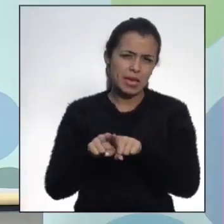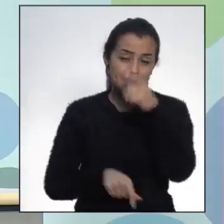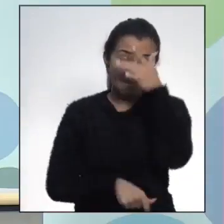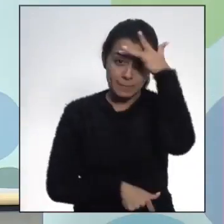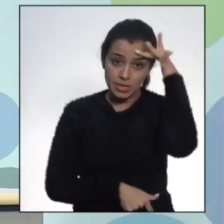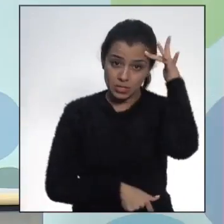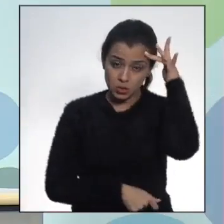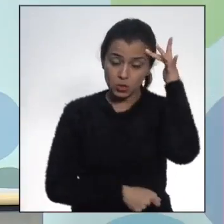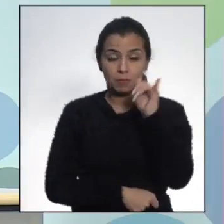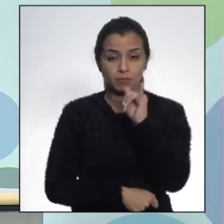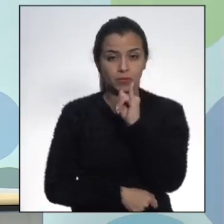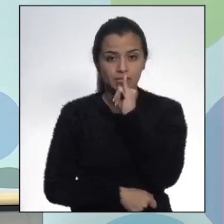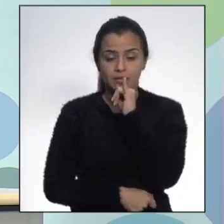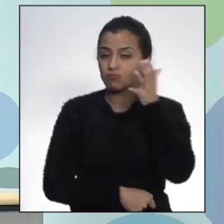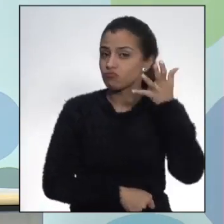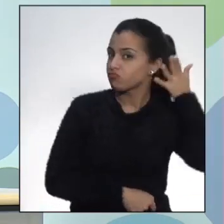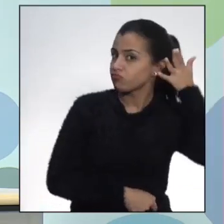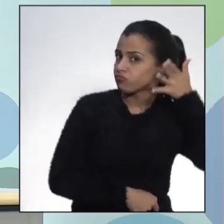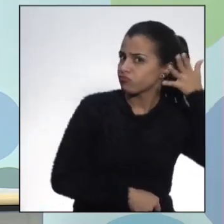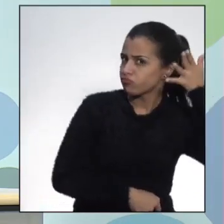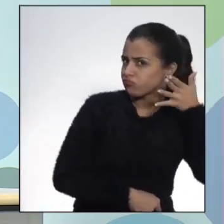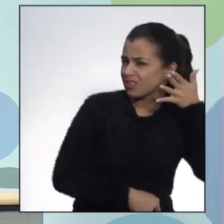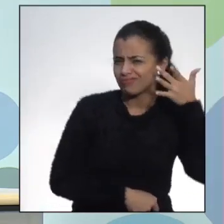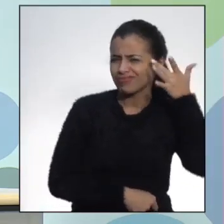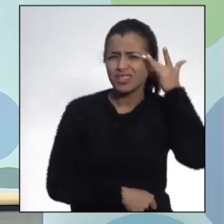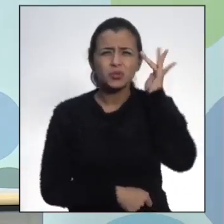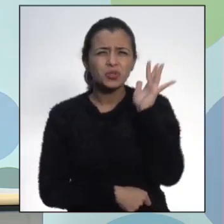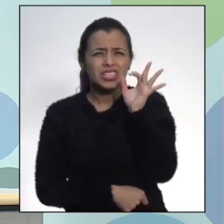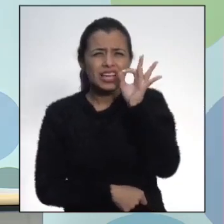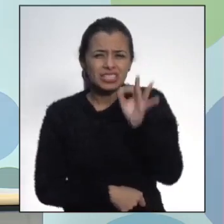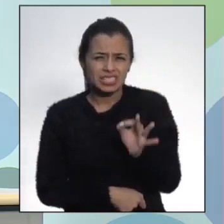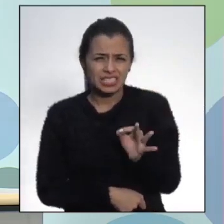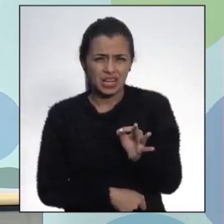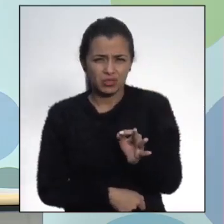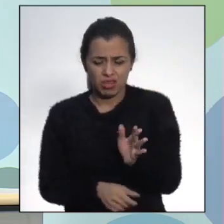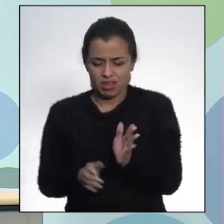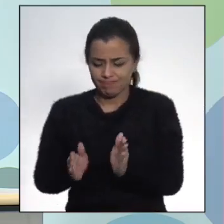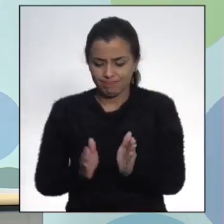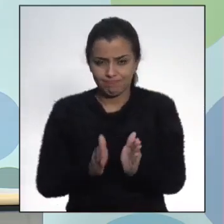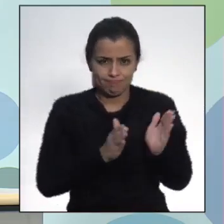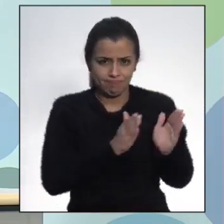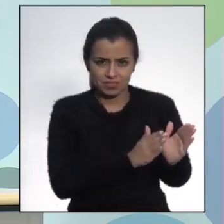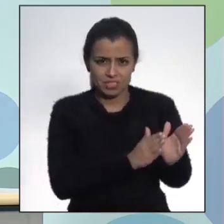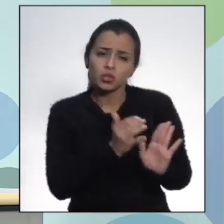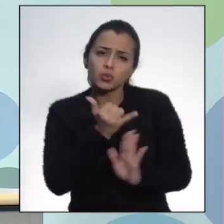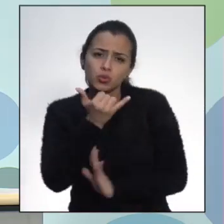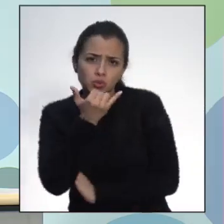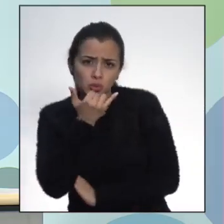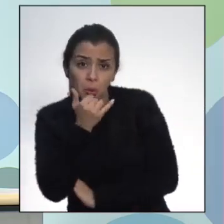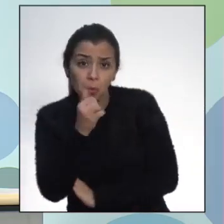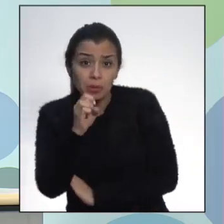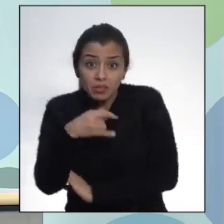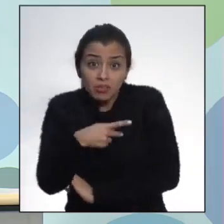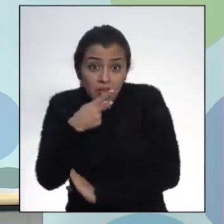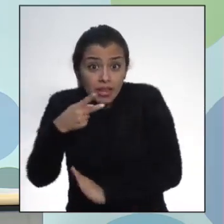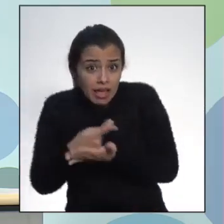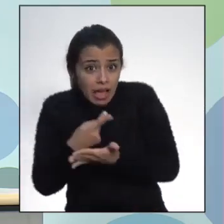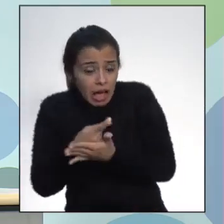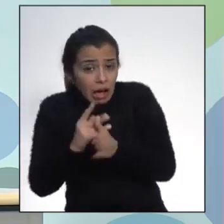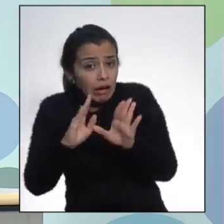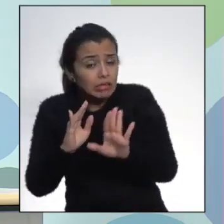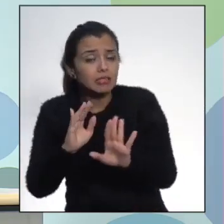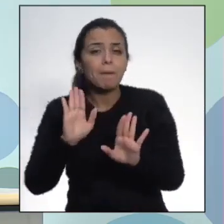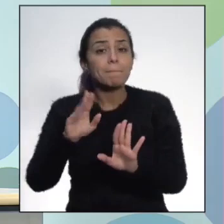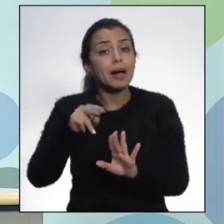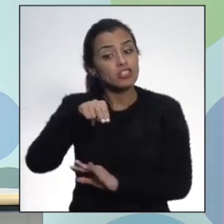ser padre, torna-se um noviço. Eu não sei a separação disso, tal. Perdão se estiver falando besteira por aqui, mas um noviço